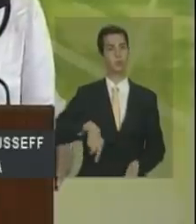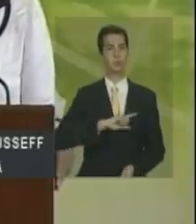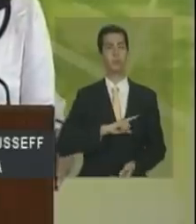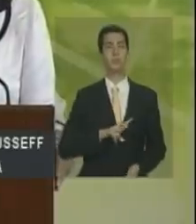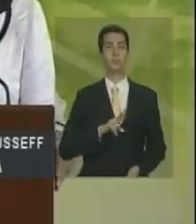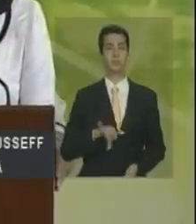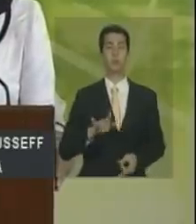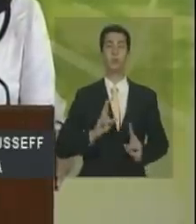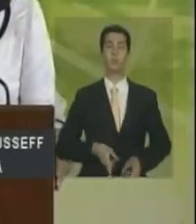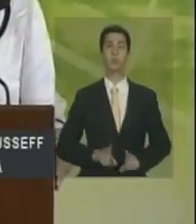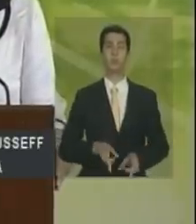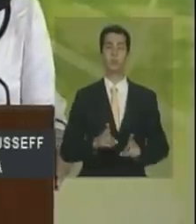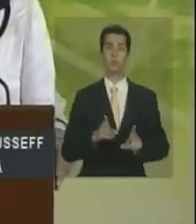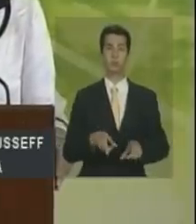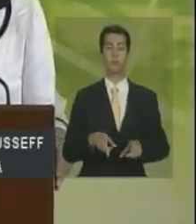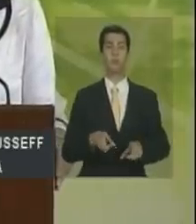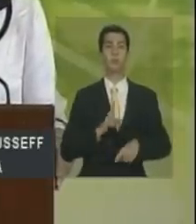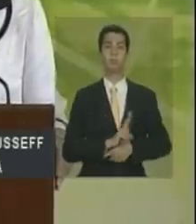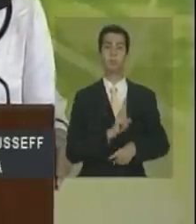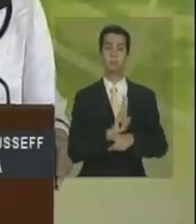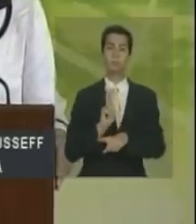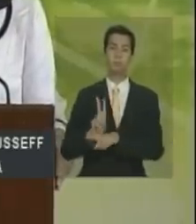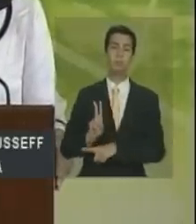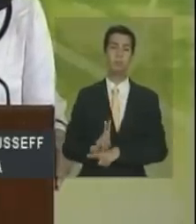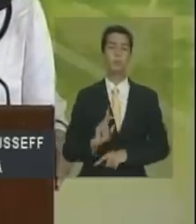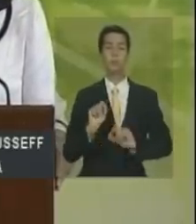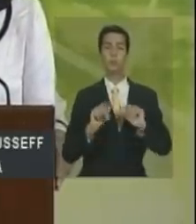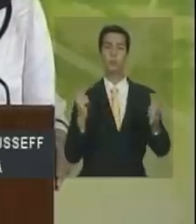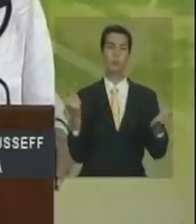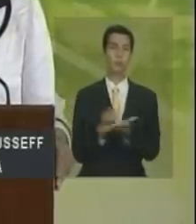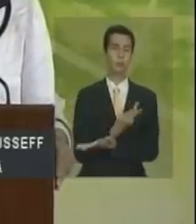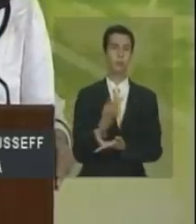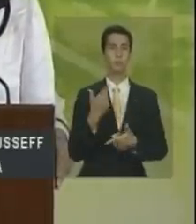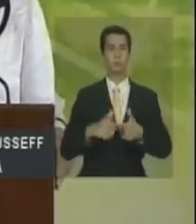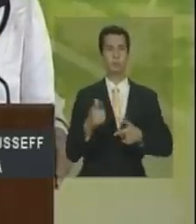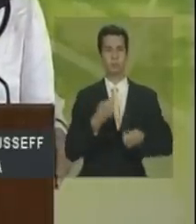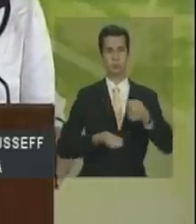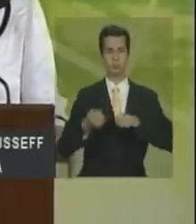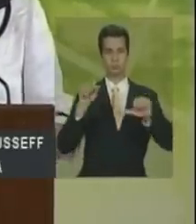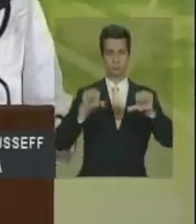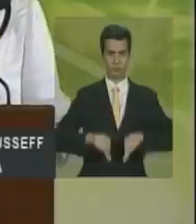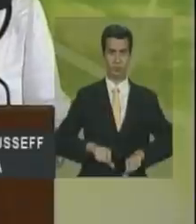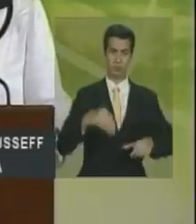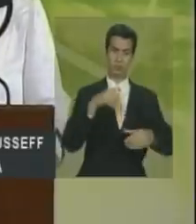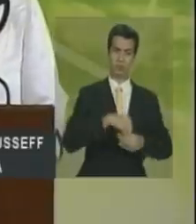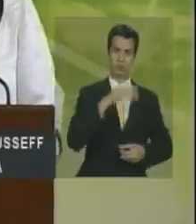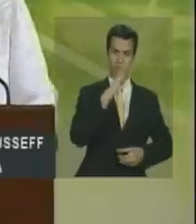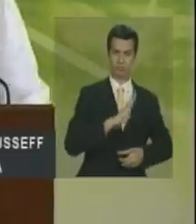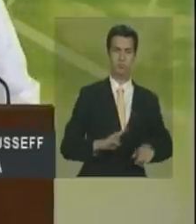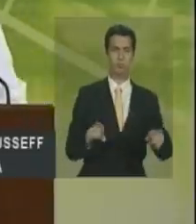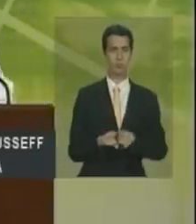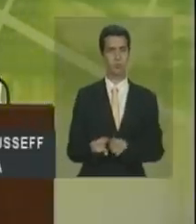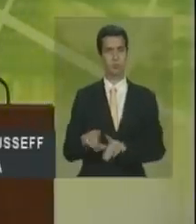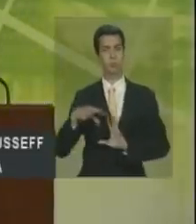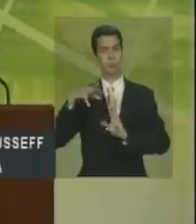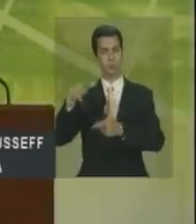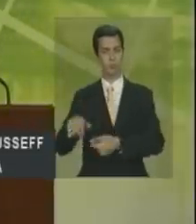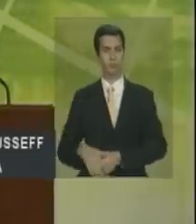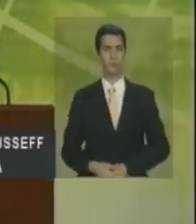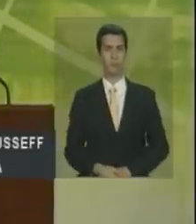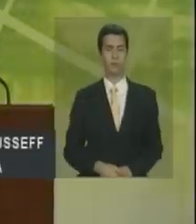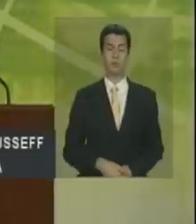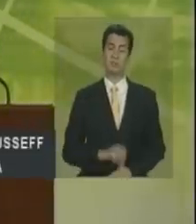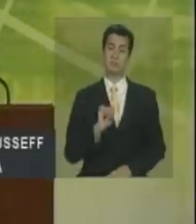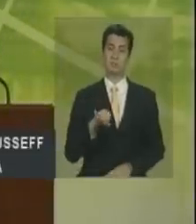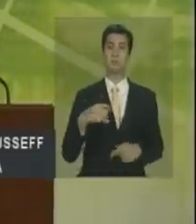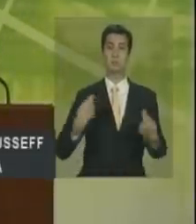Continuaremos acompanhando com atenção a evolução do cenário econômico, nacional e internacional. E vamos agir